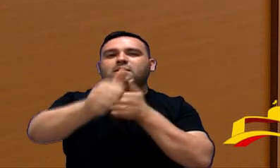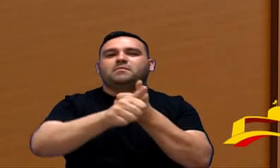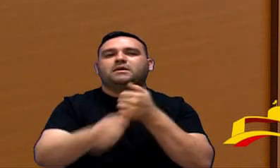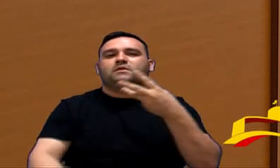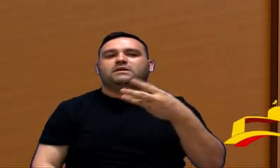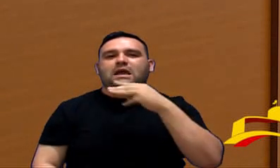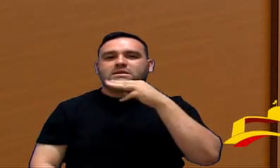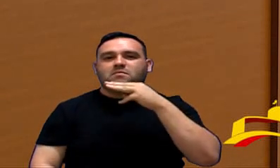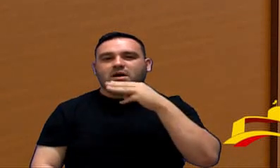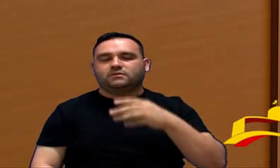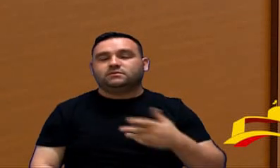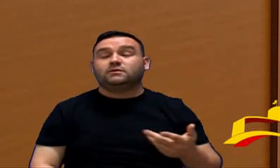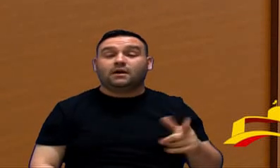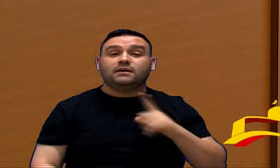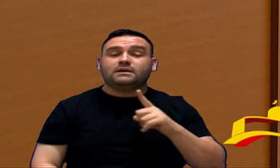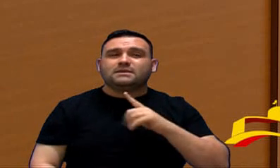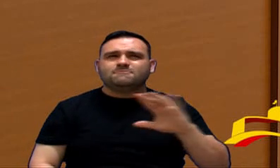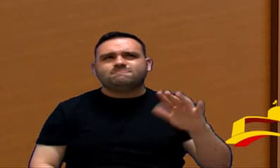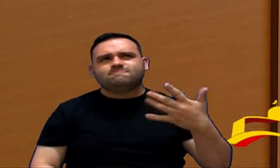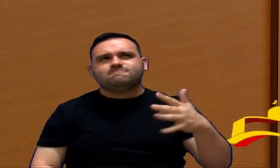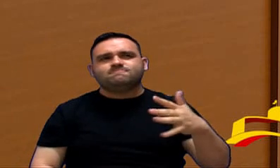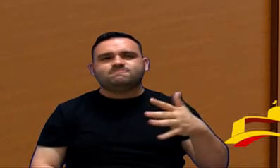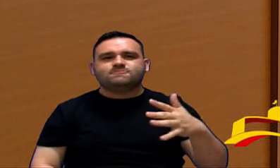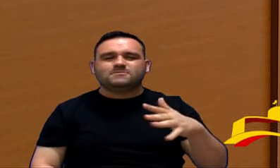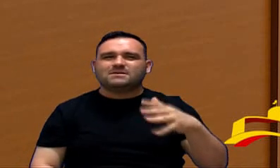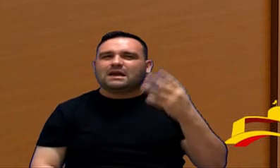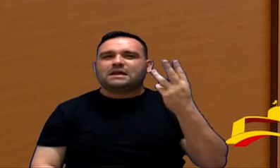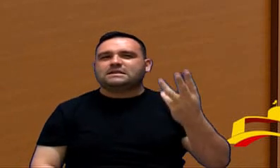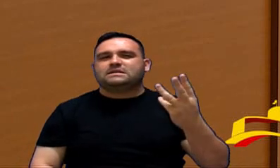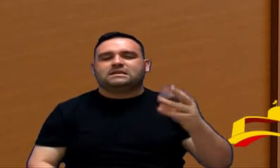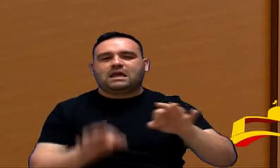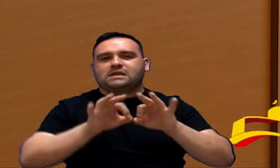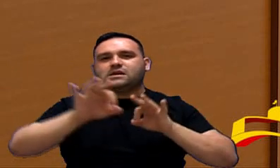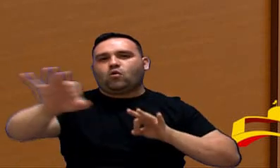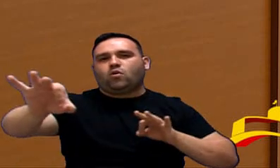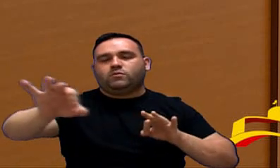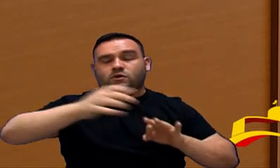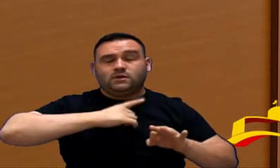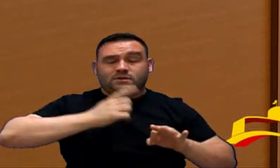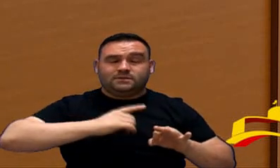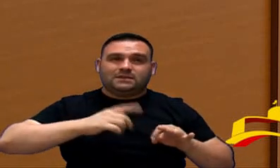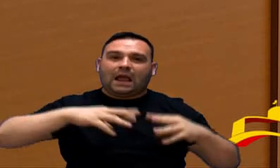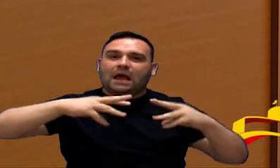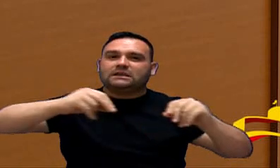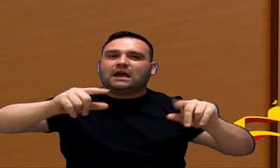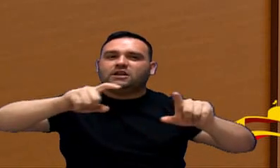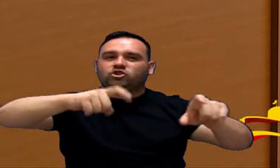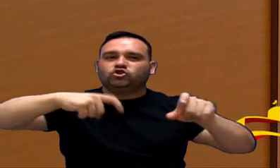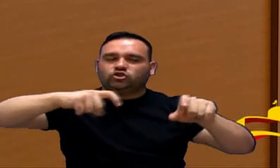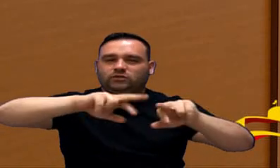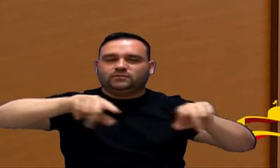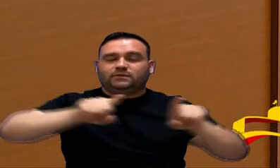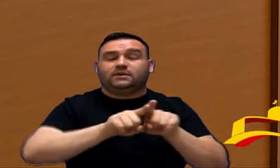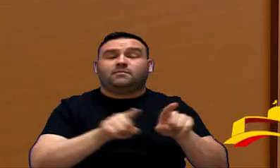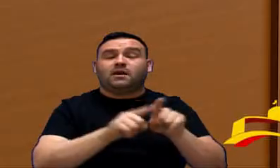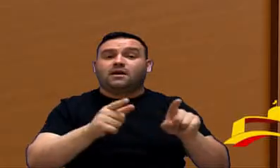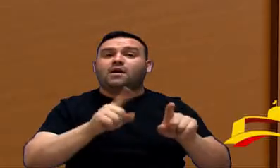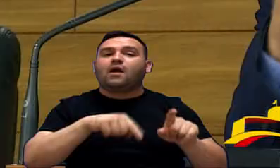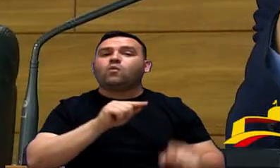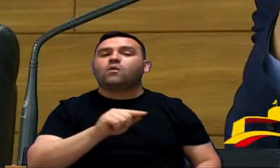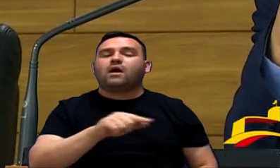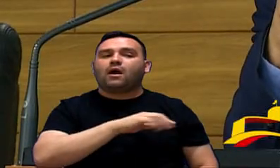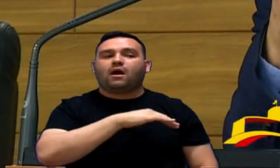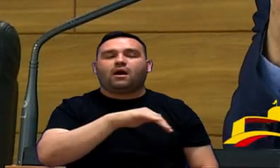3 de março. São mais, dá uns 3 quilômetros de estrada ali de terra, que tem várias chácaras, e que passa